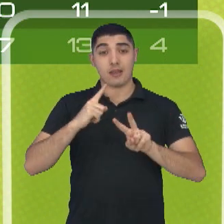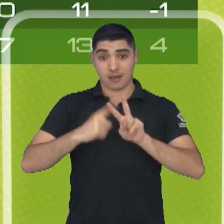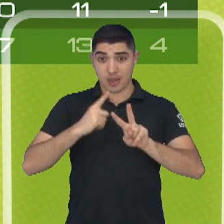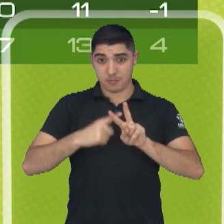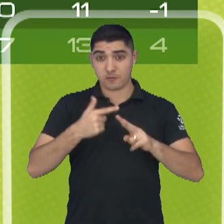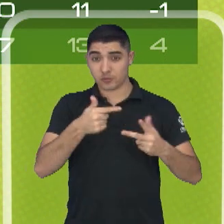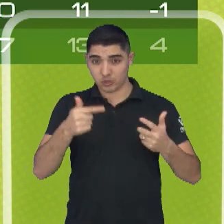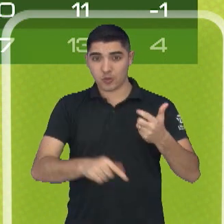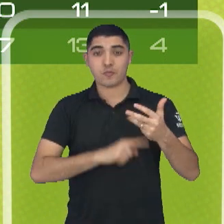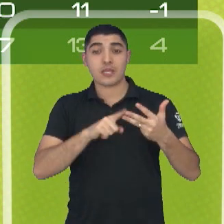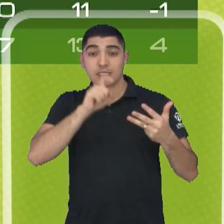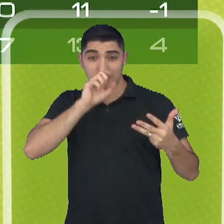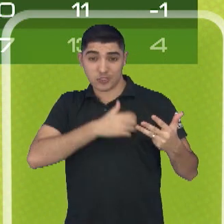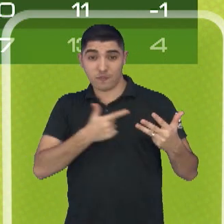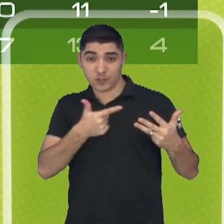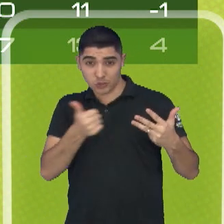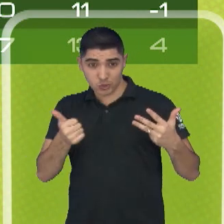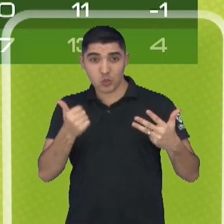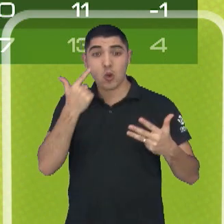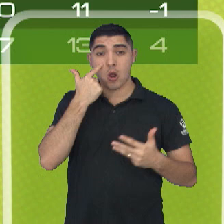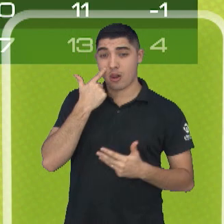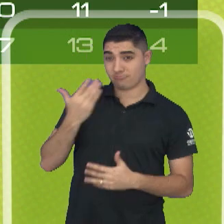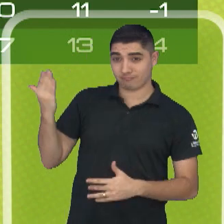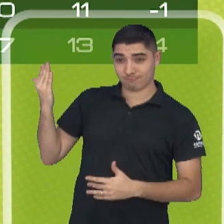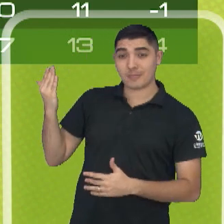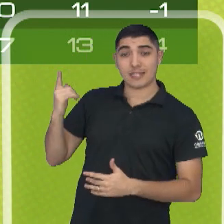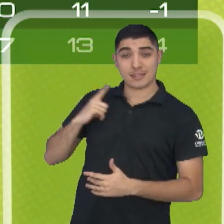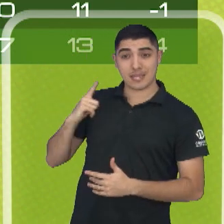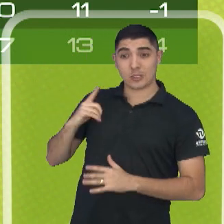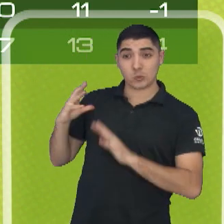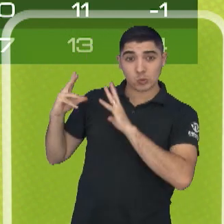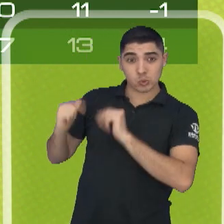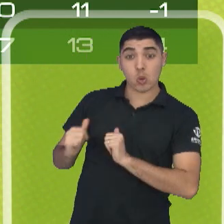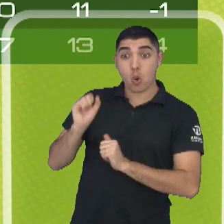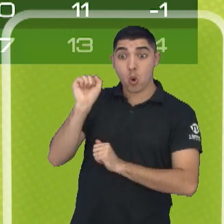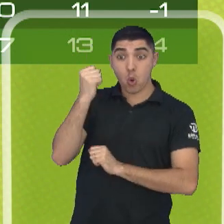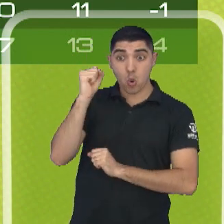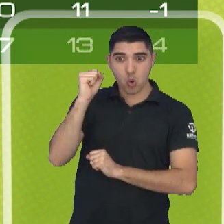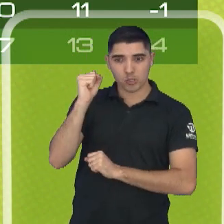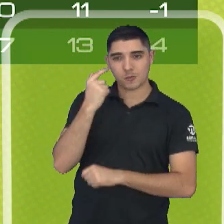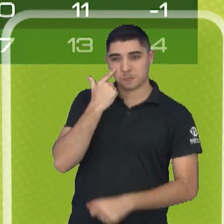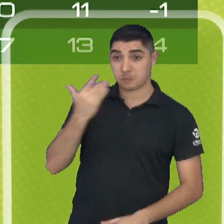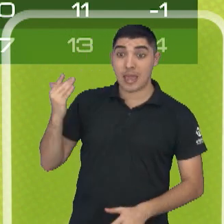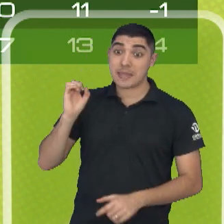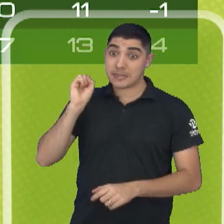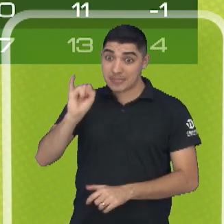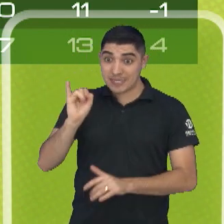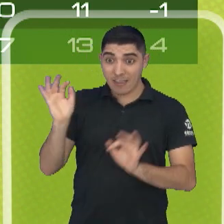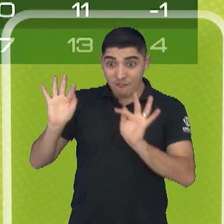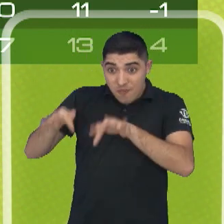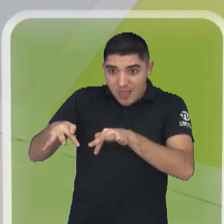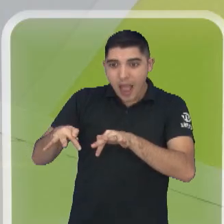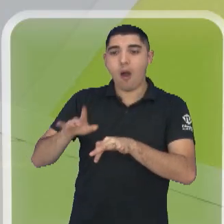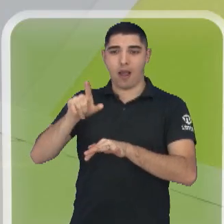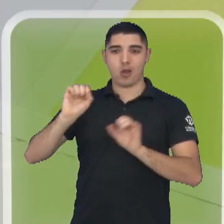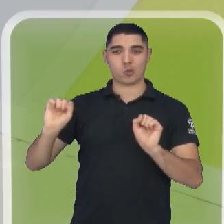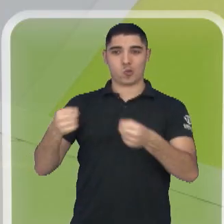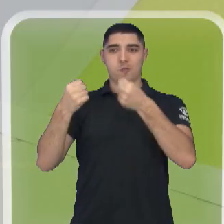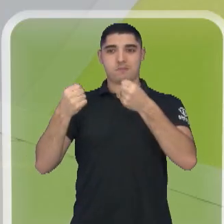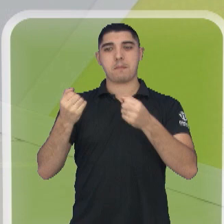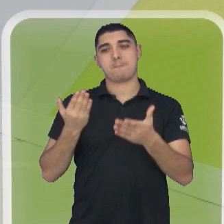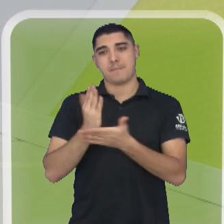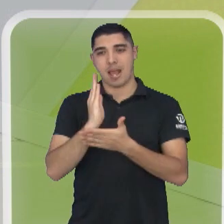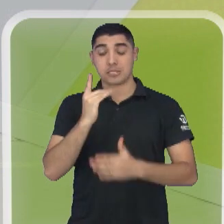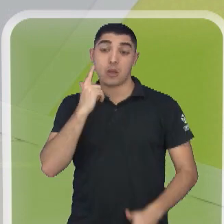depois o Grêmio Prudente, Rio Preto, Itapirense e Matonense, os 8 primeiros, os 8 que estariam classificados à próxima fase da competição.